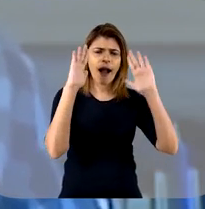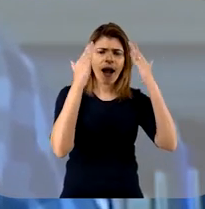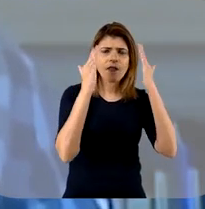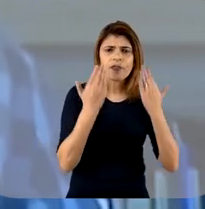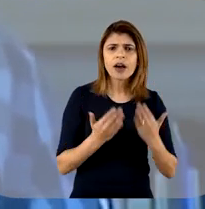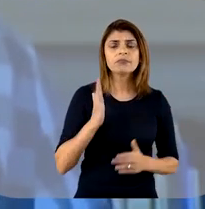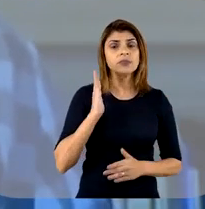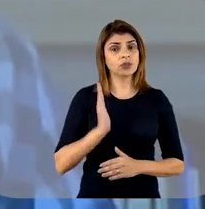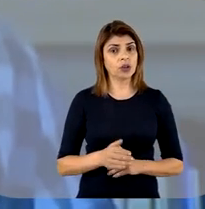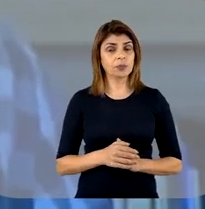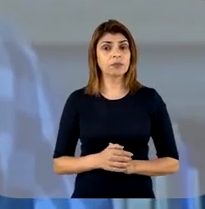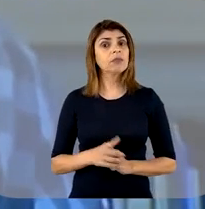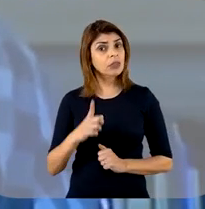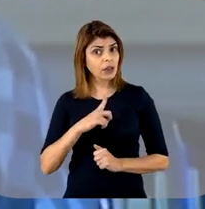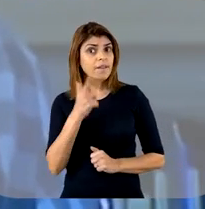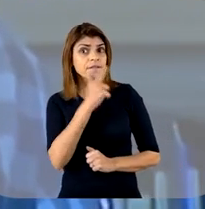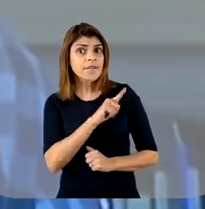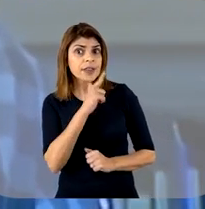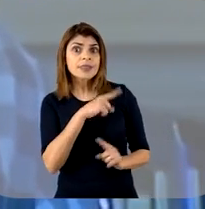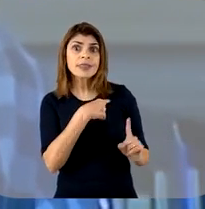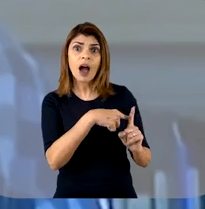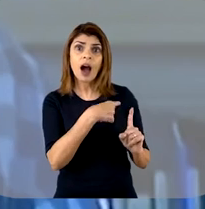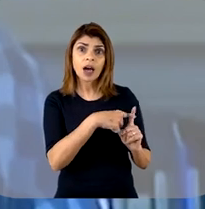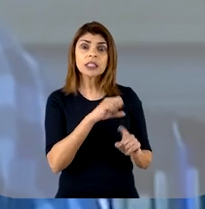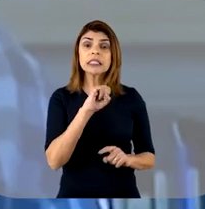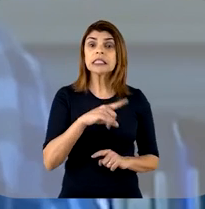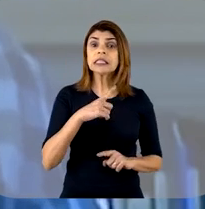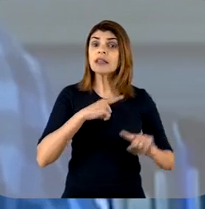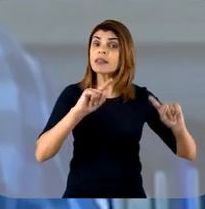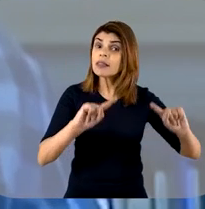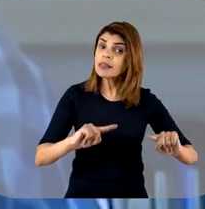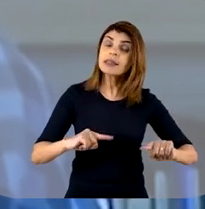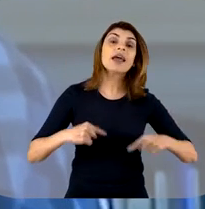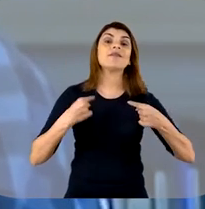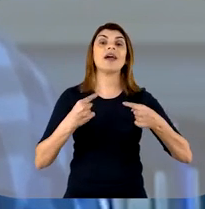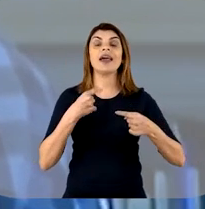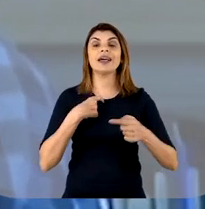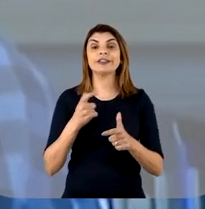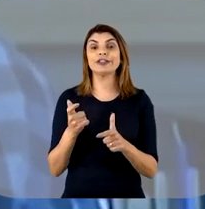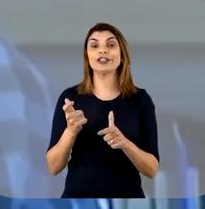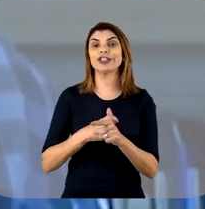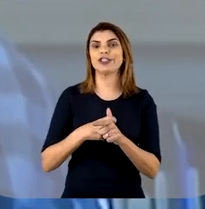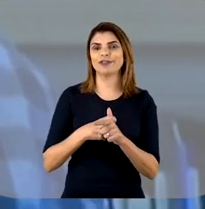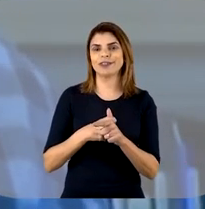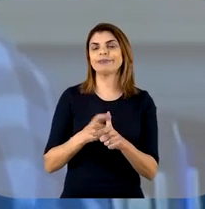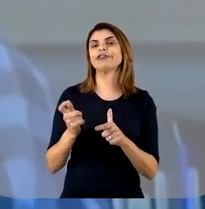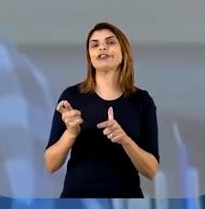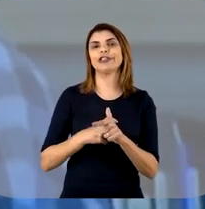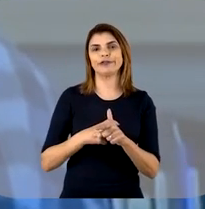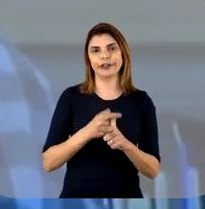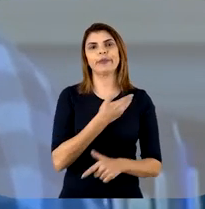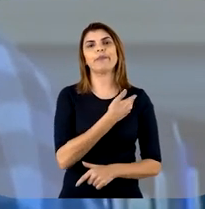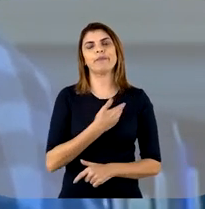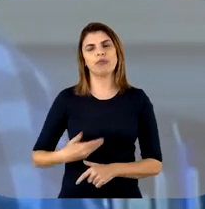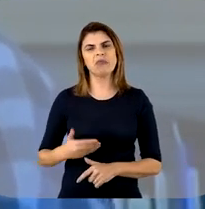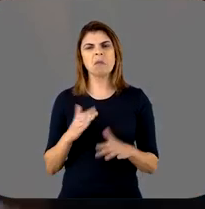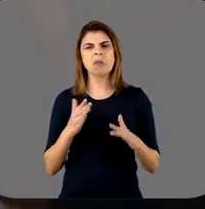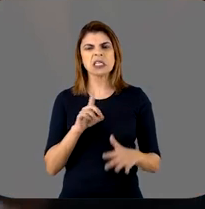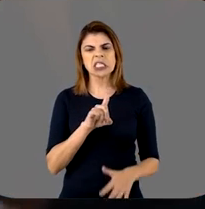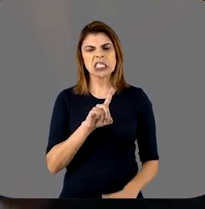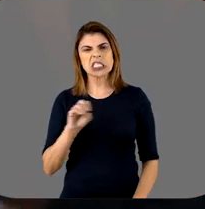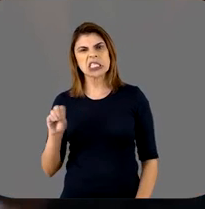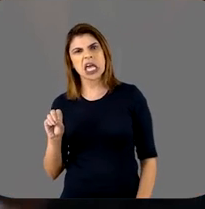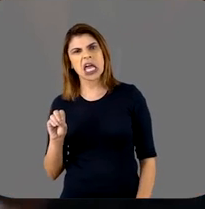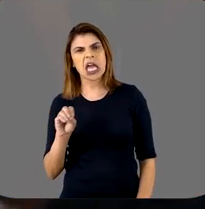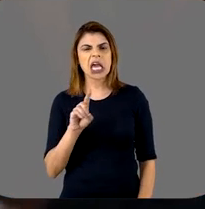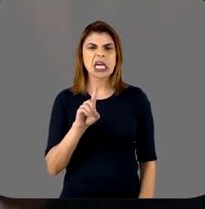avaliado. Isto tem uma vantagem porque nós vamos ter um desafio muito grande, que vai ser a dívida pública, que se estima que ficará em